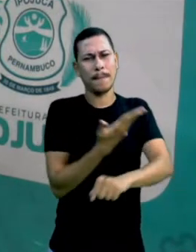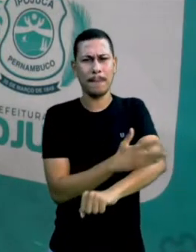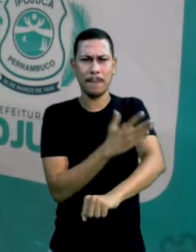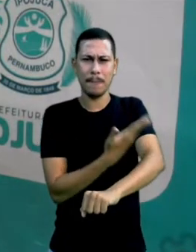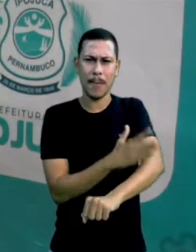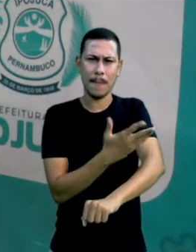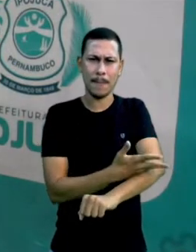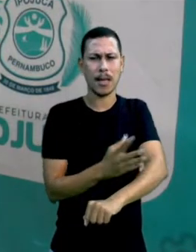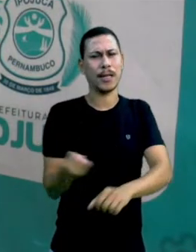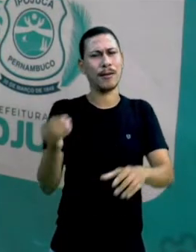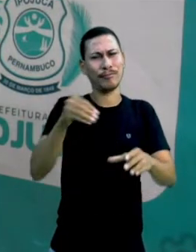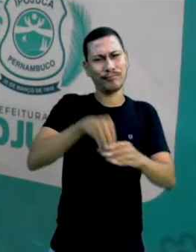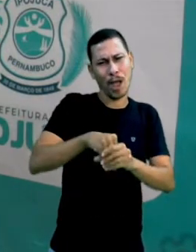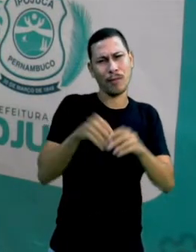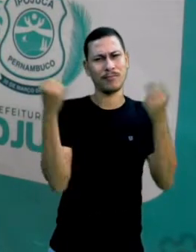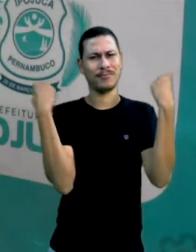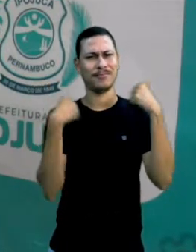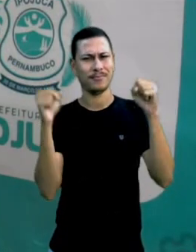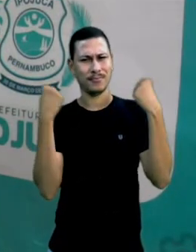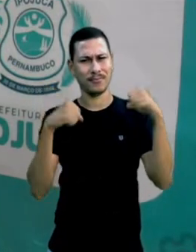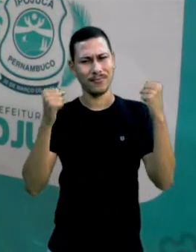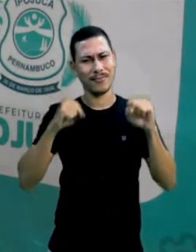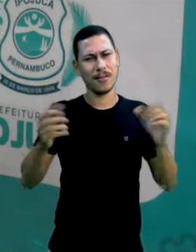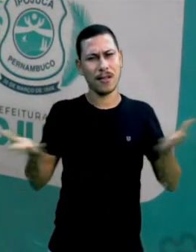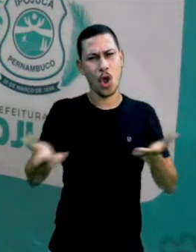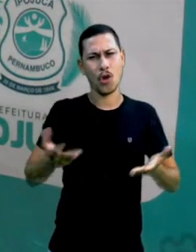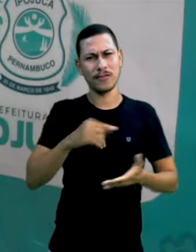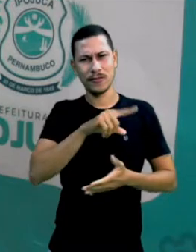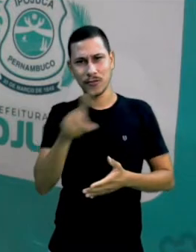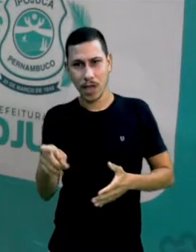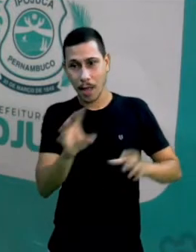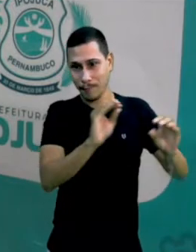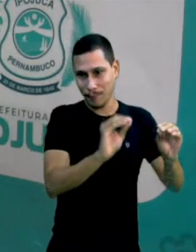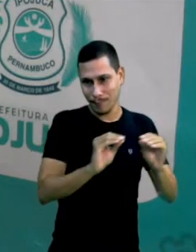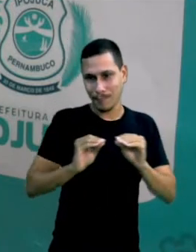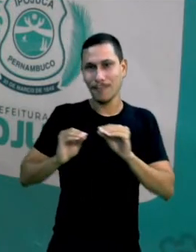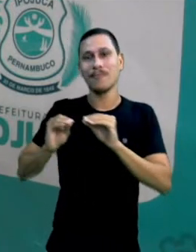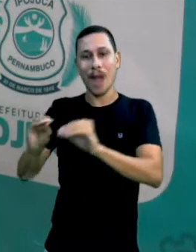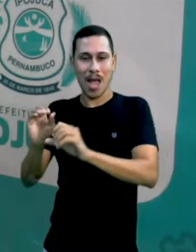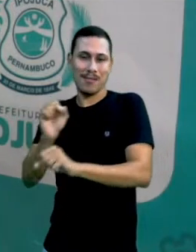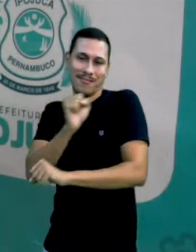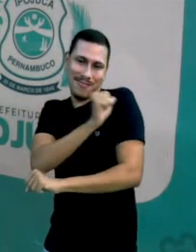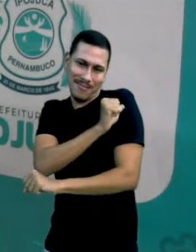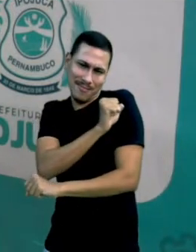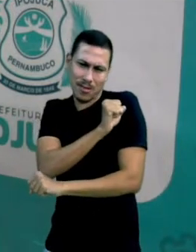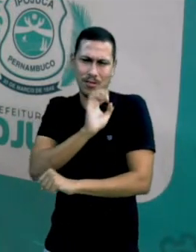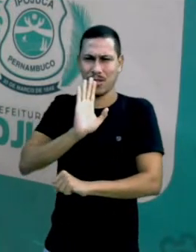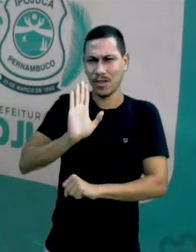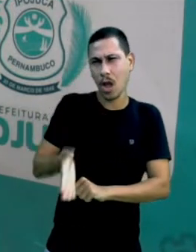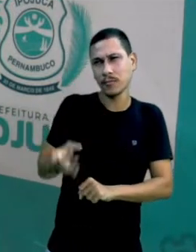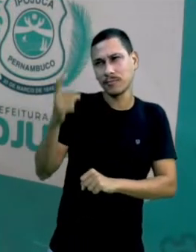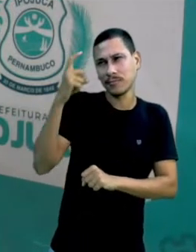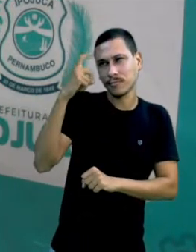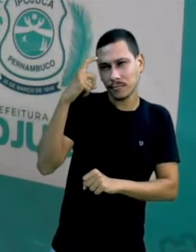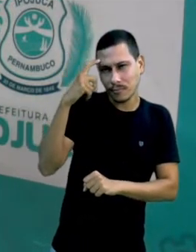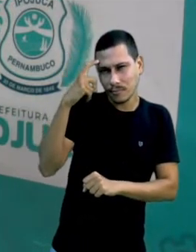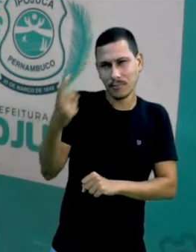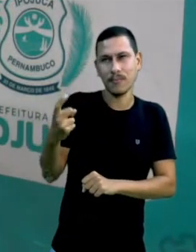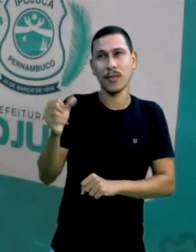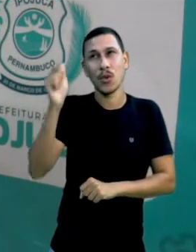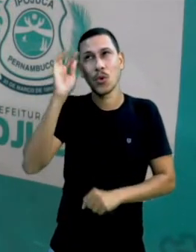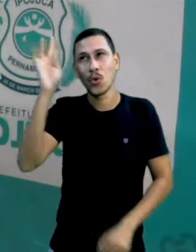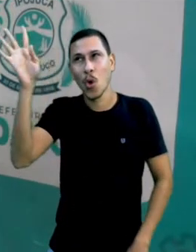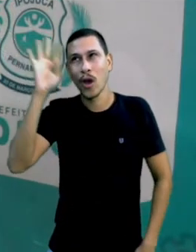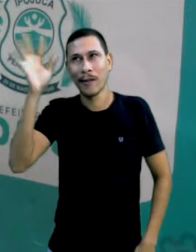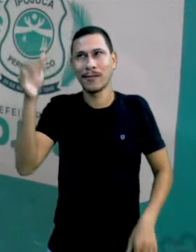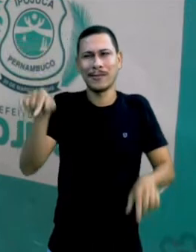inserido. Segundo, porque agora vocês aí no oitavo ano talvez já estejam buscando, pensando, né, sonhando